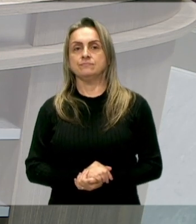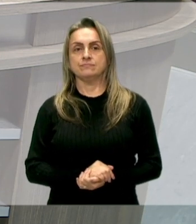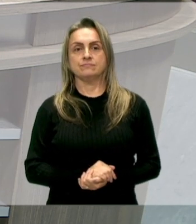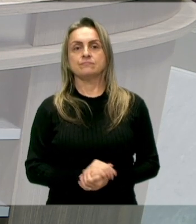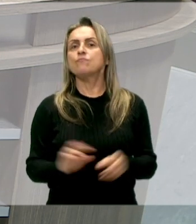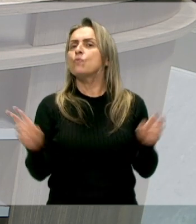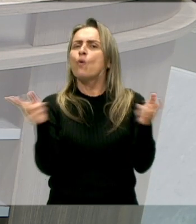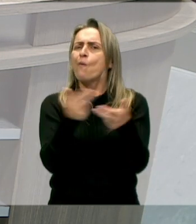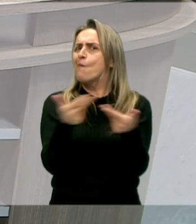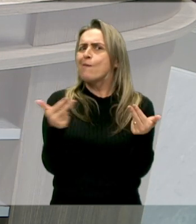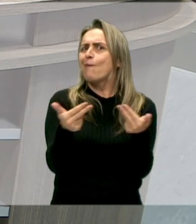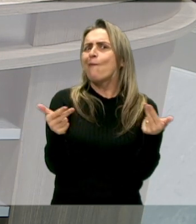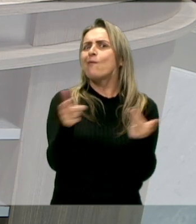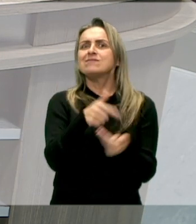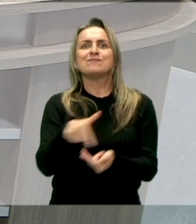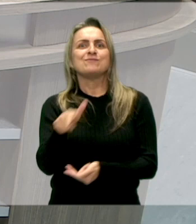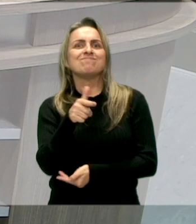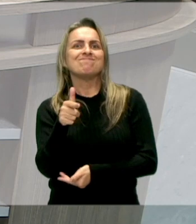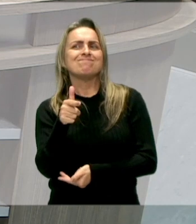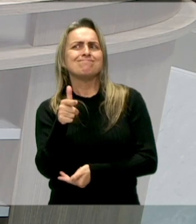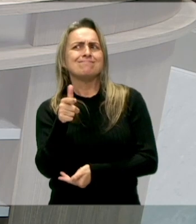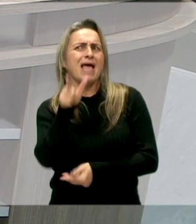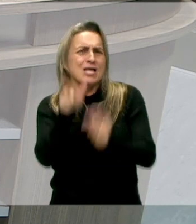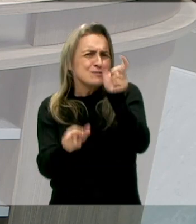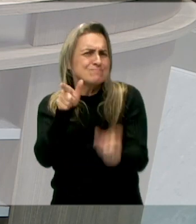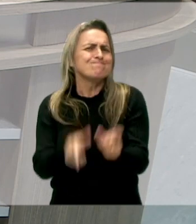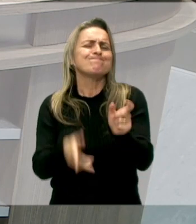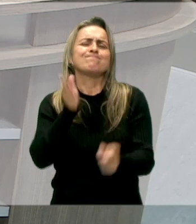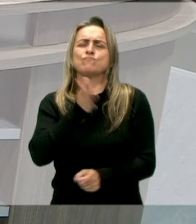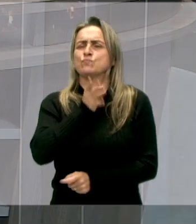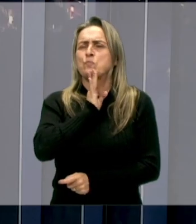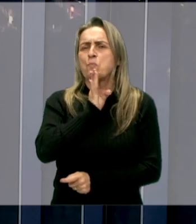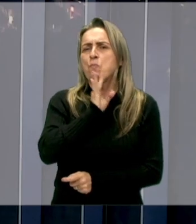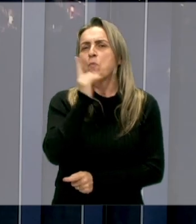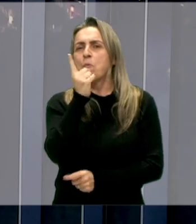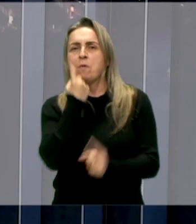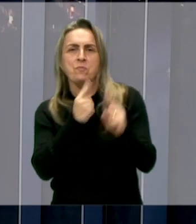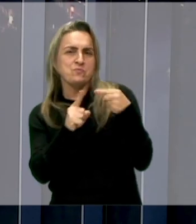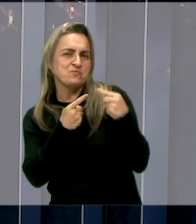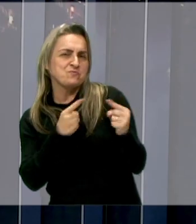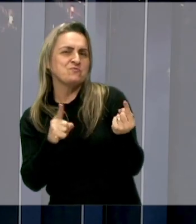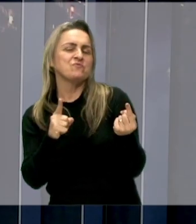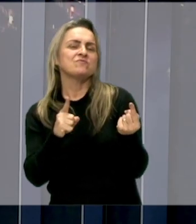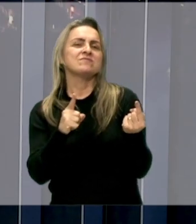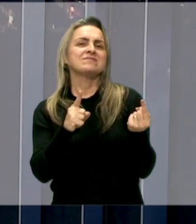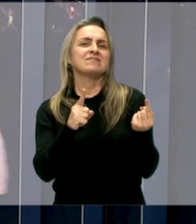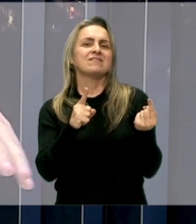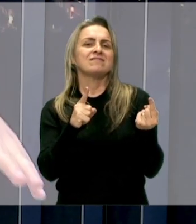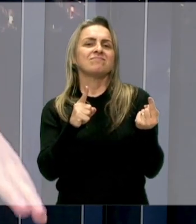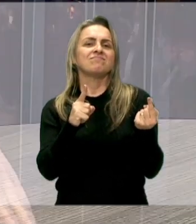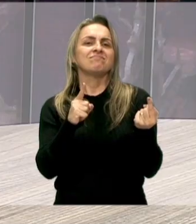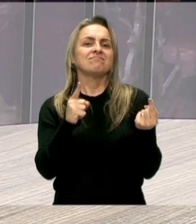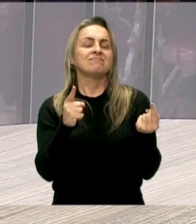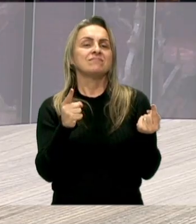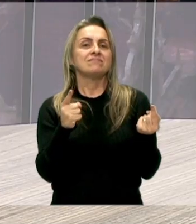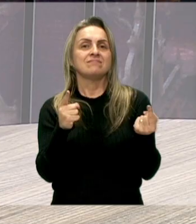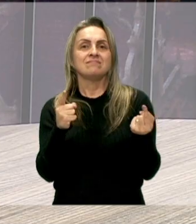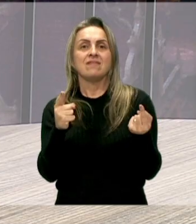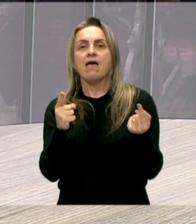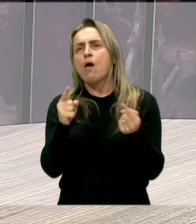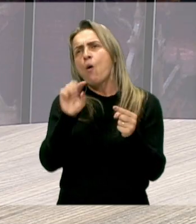que ouviu já uma canção ou outra, às vezes até regravações, de Expresso Rural e também